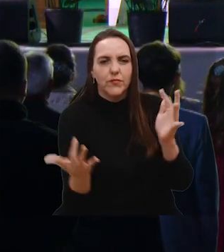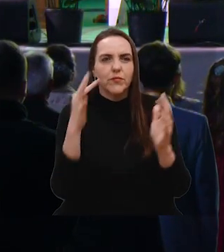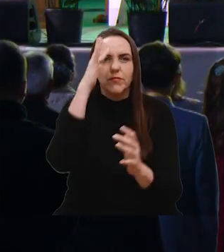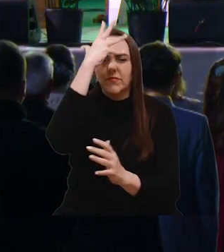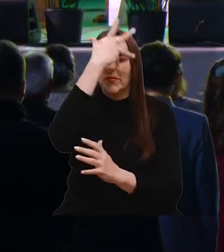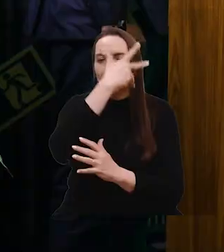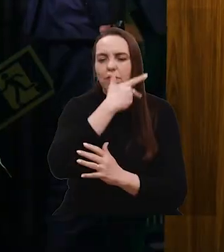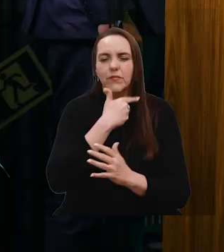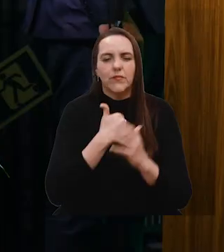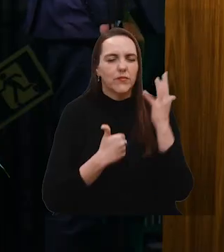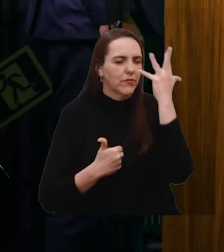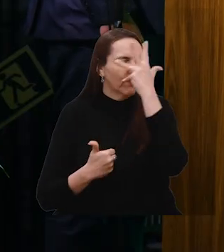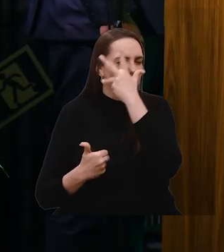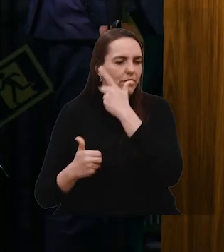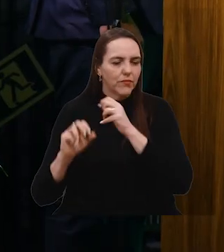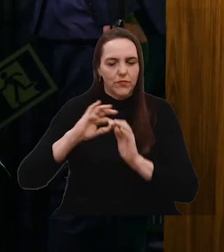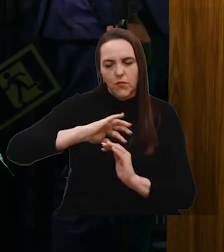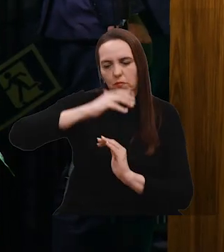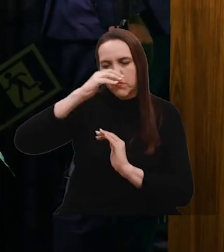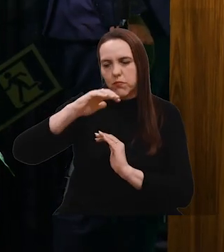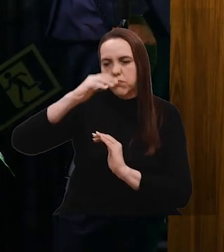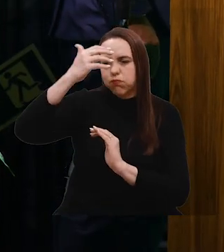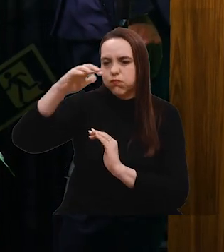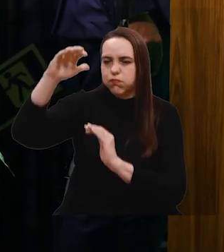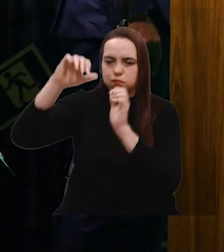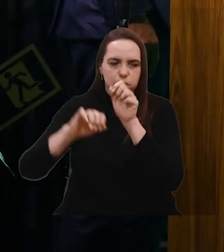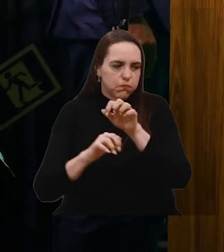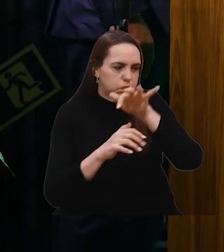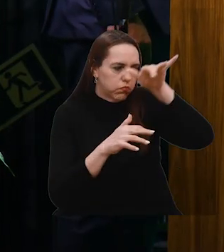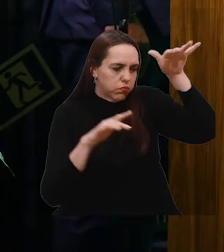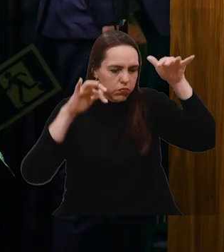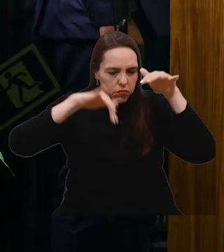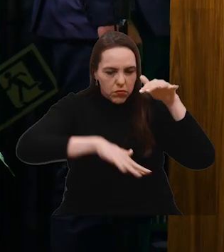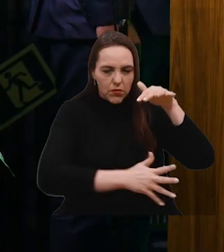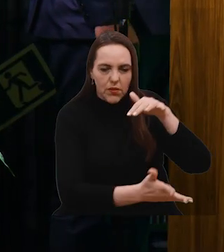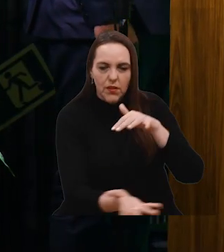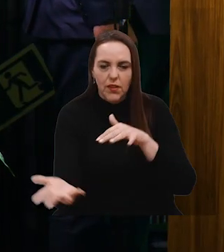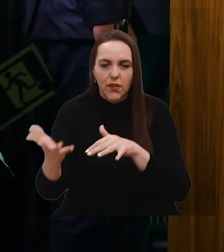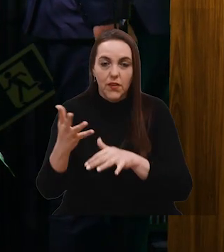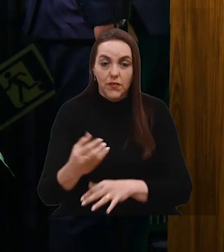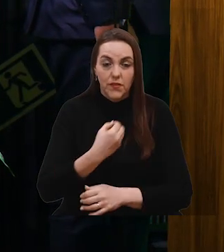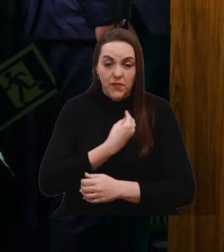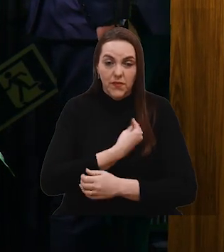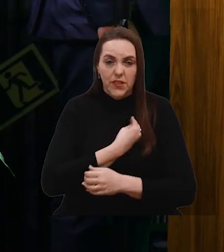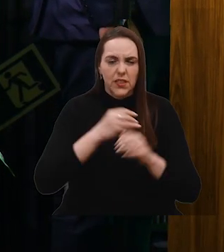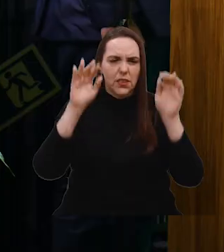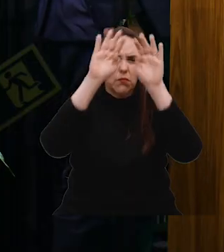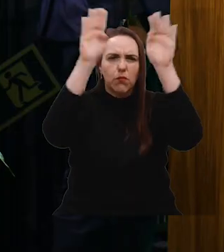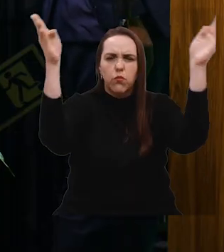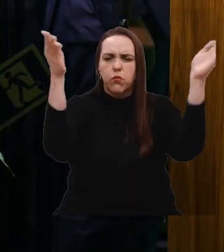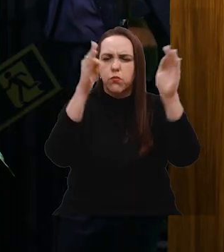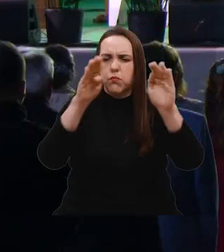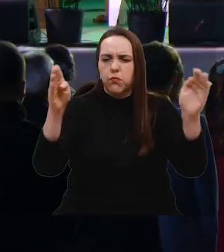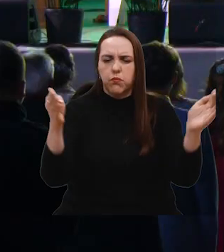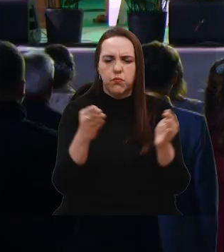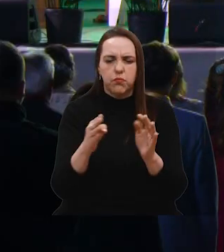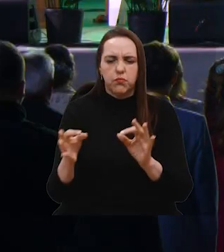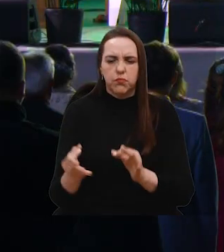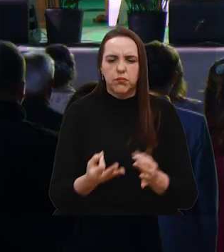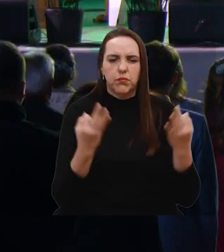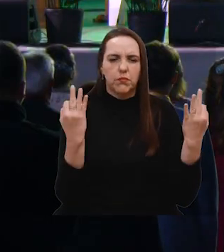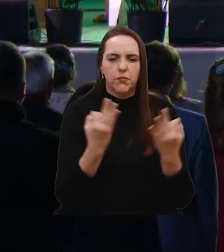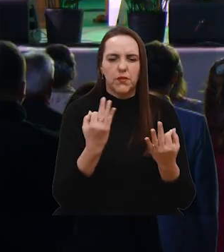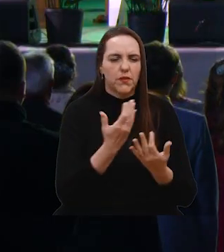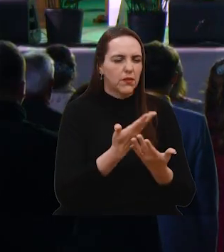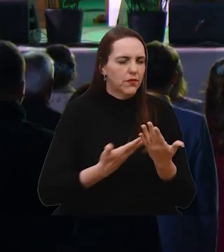que a terra mais garrida, teus risonhos lindos campos têm mais flores,